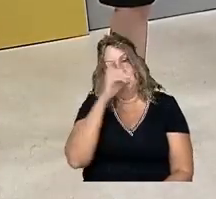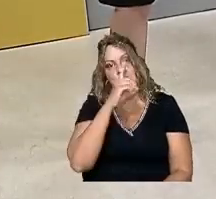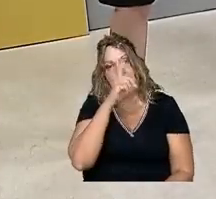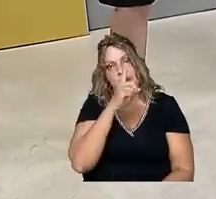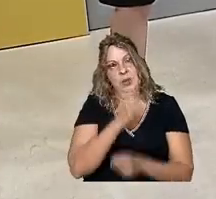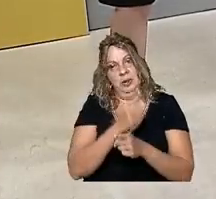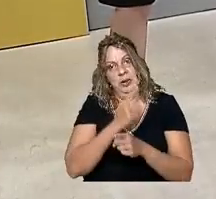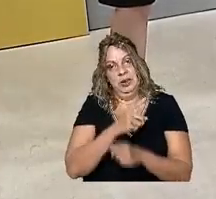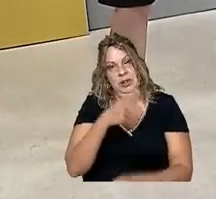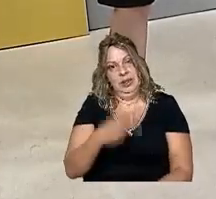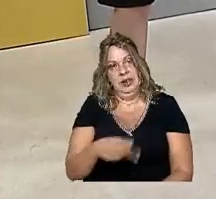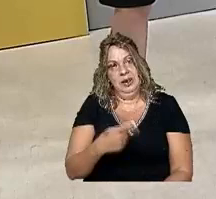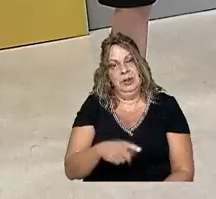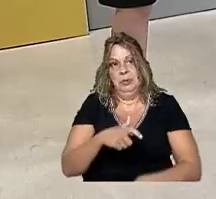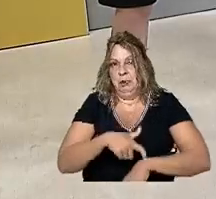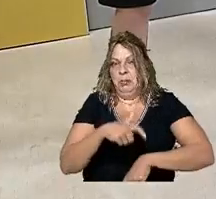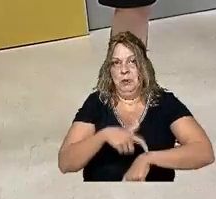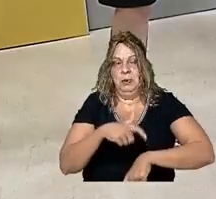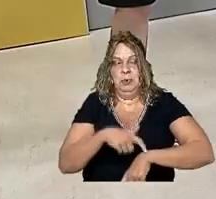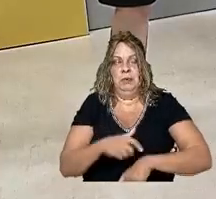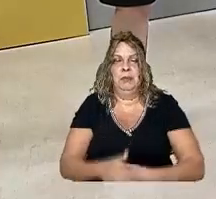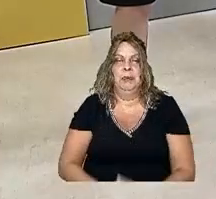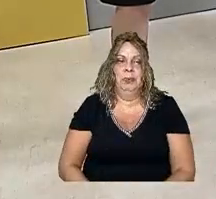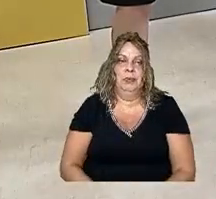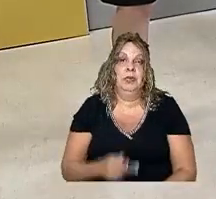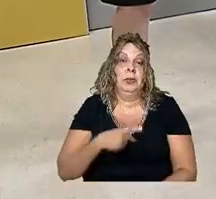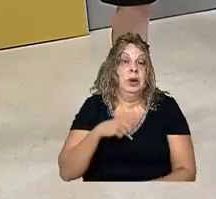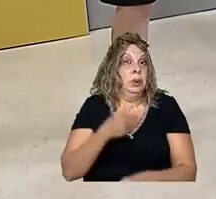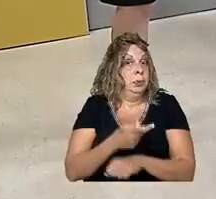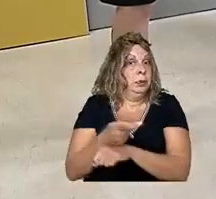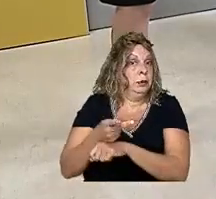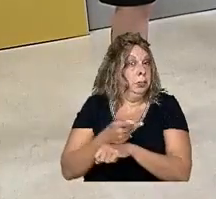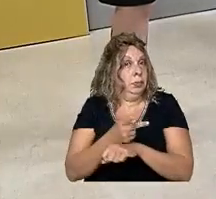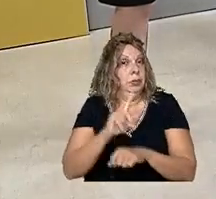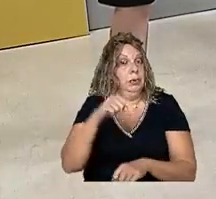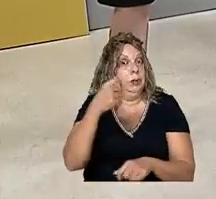gente tem um encontro marcado por aqui, né? Todo domingo tem premiações